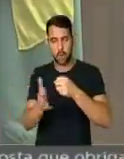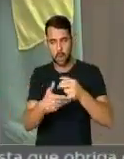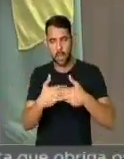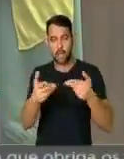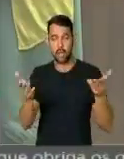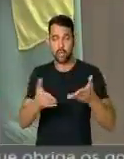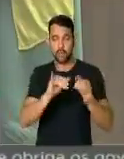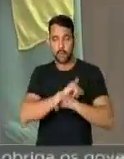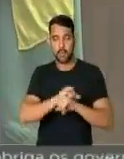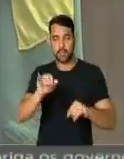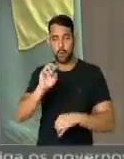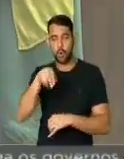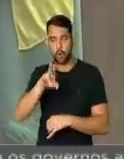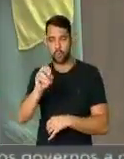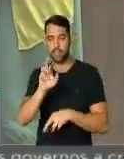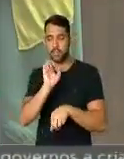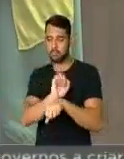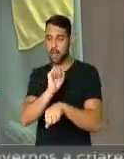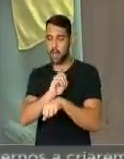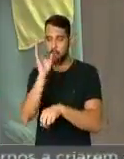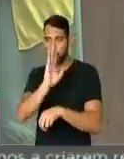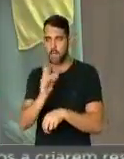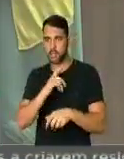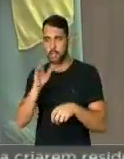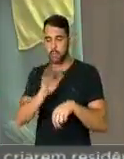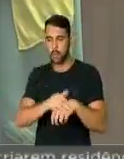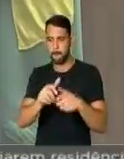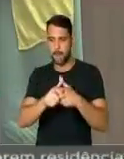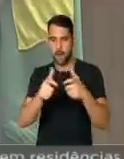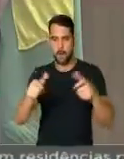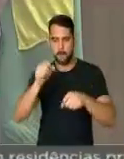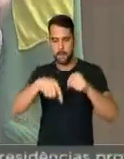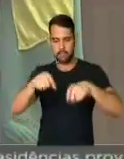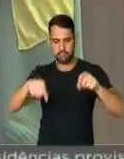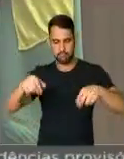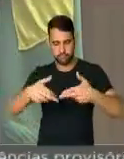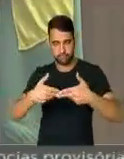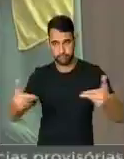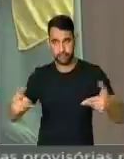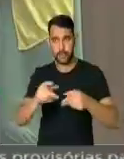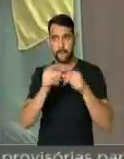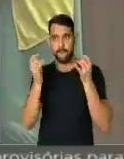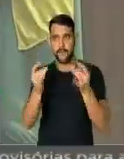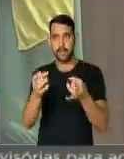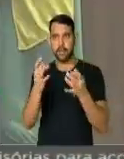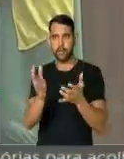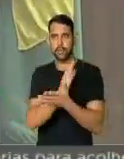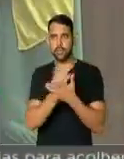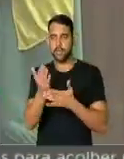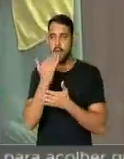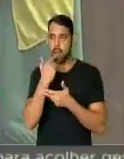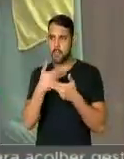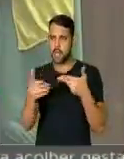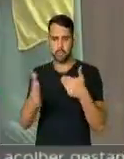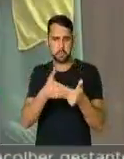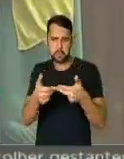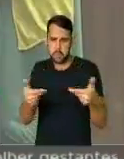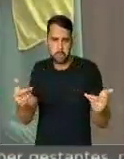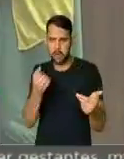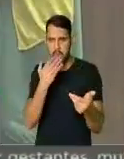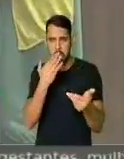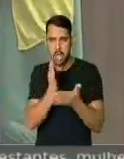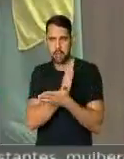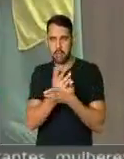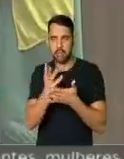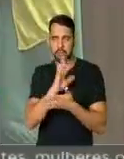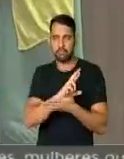ONU, espera-se que o Brasil seja o maior produtor e exportador de alimentos do planeta. Essa é